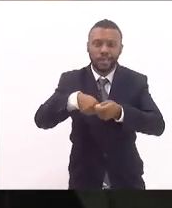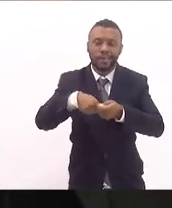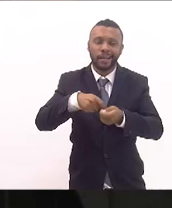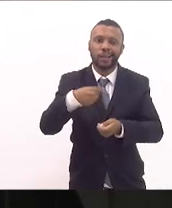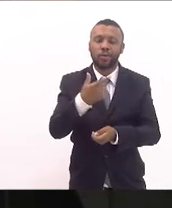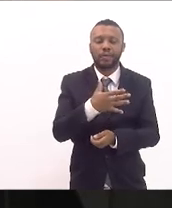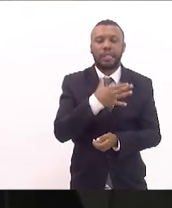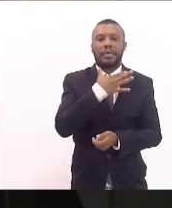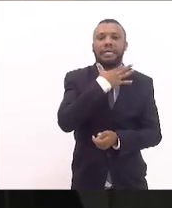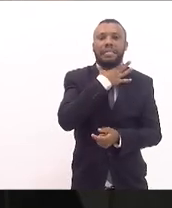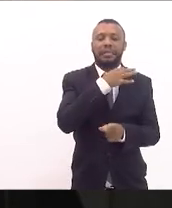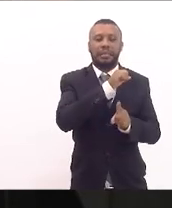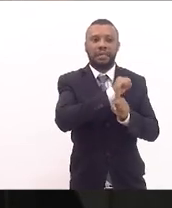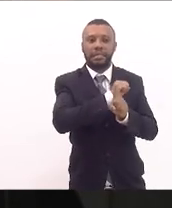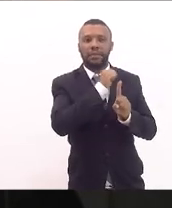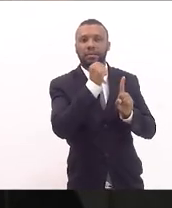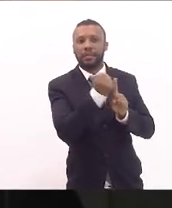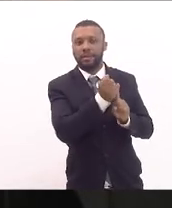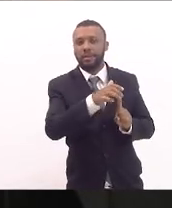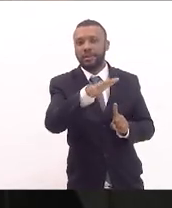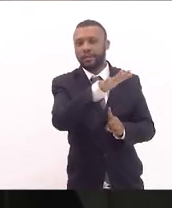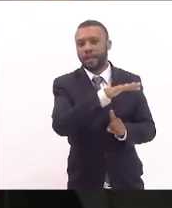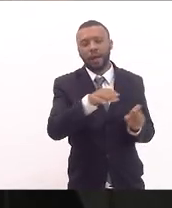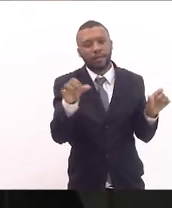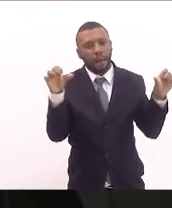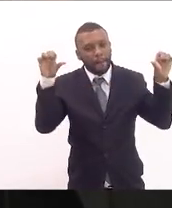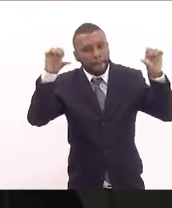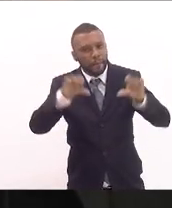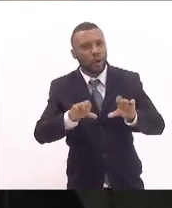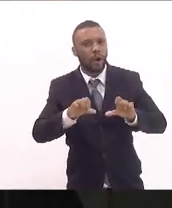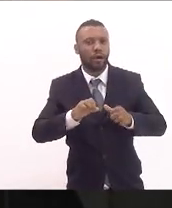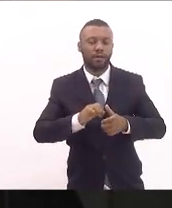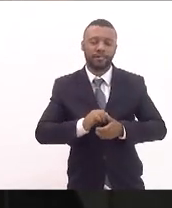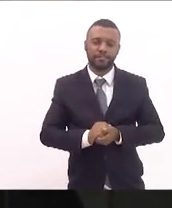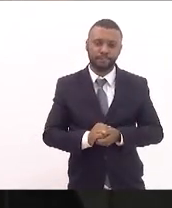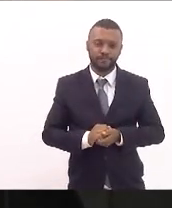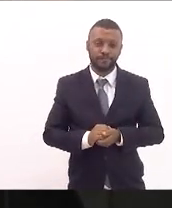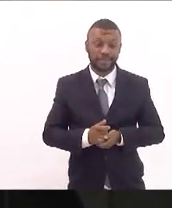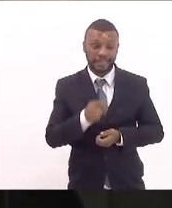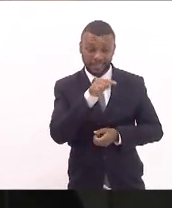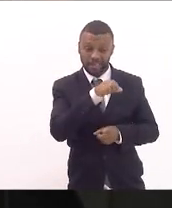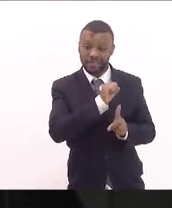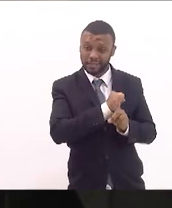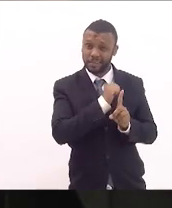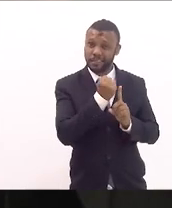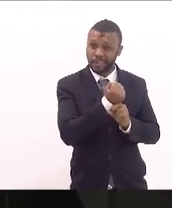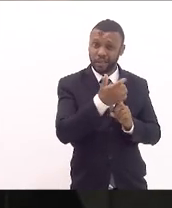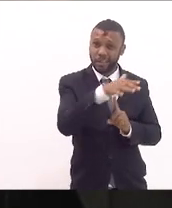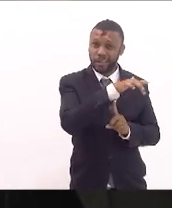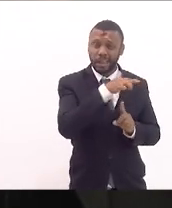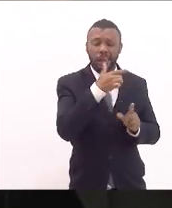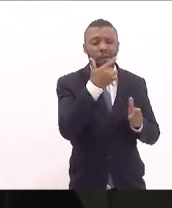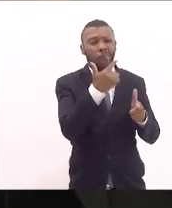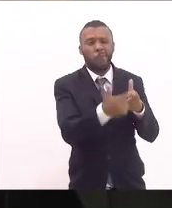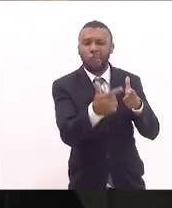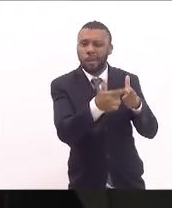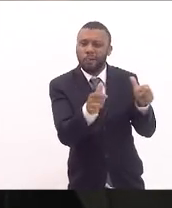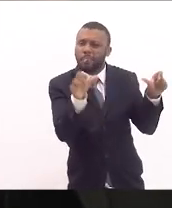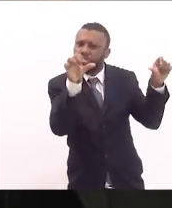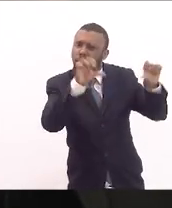é a nossa crise o social Oi e a nossa crise social já está